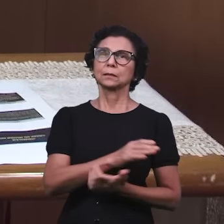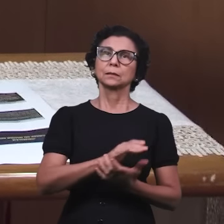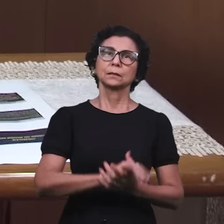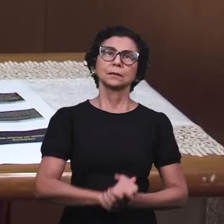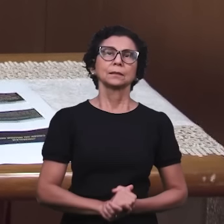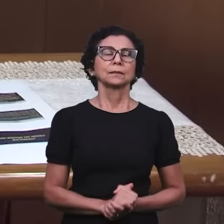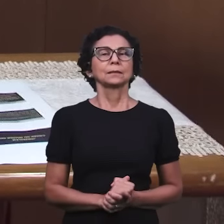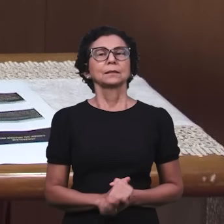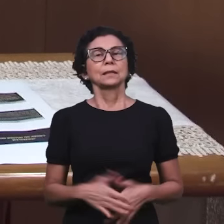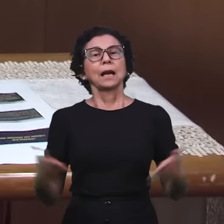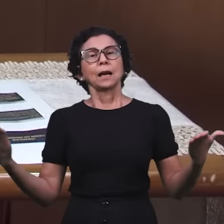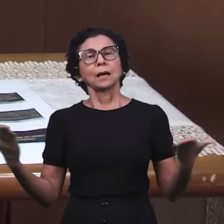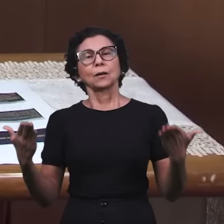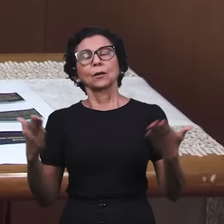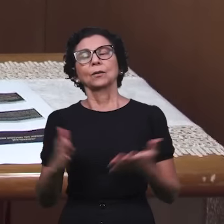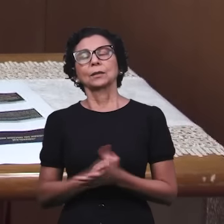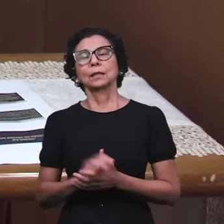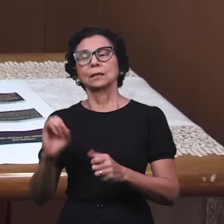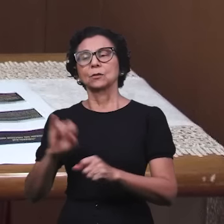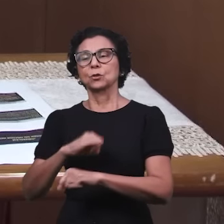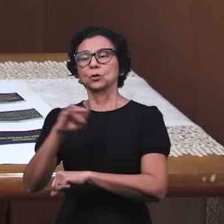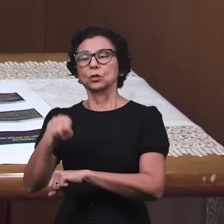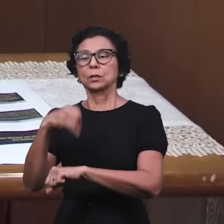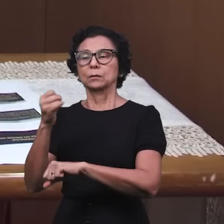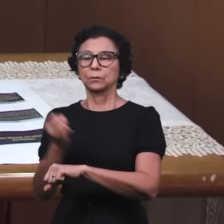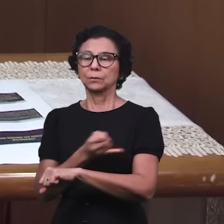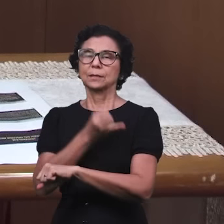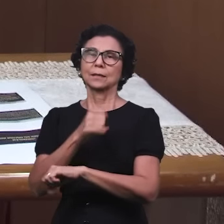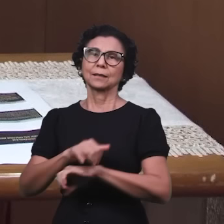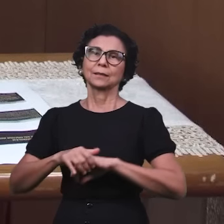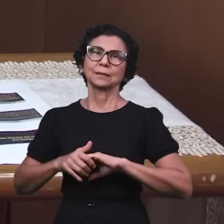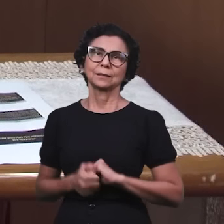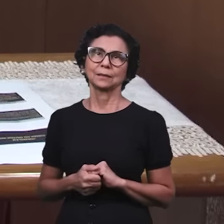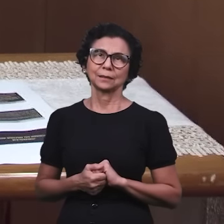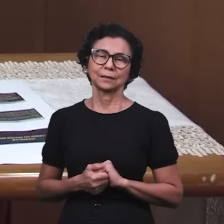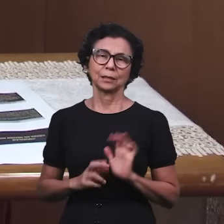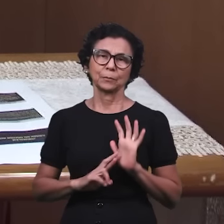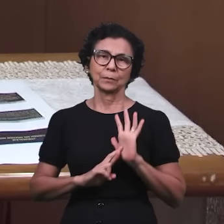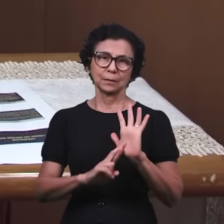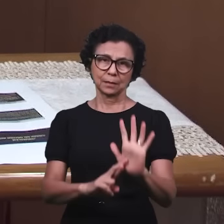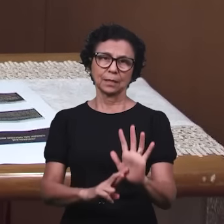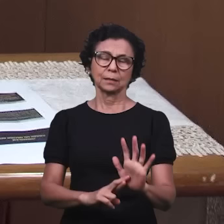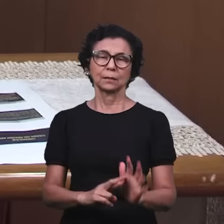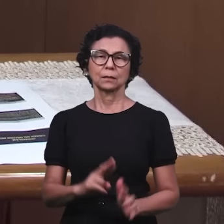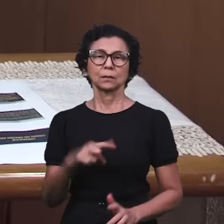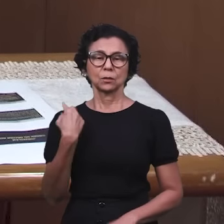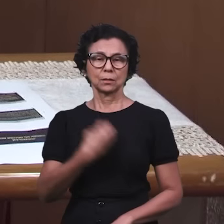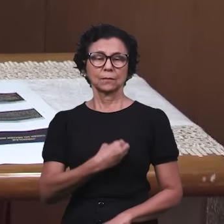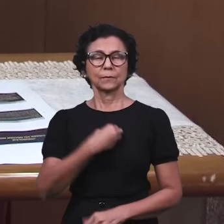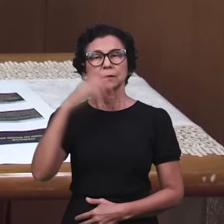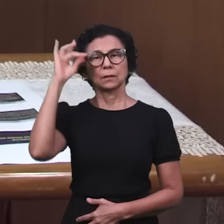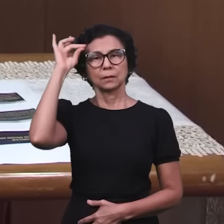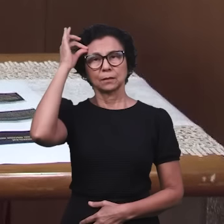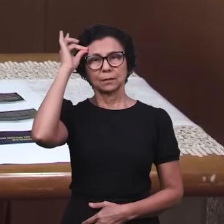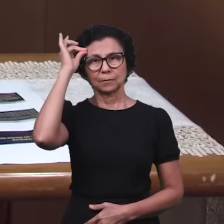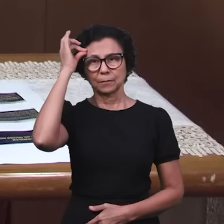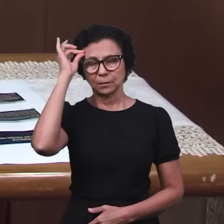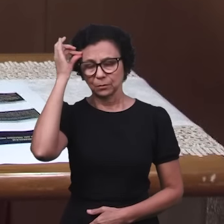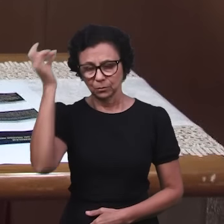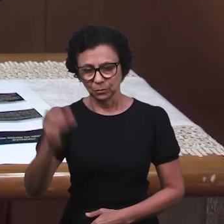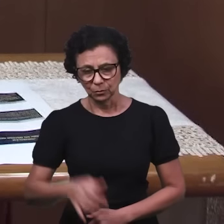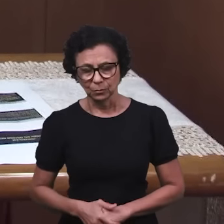é Jerusalém. Jerusalém corresponde à nossa vida espiritual. Não